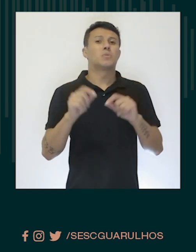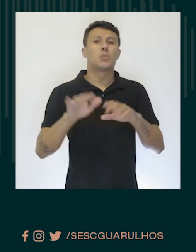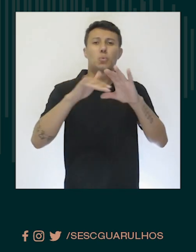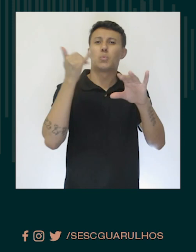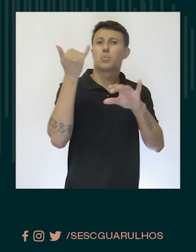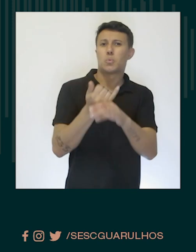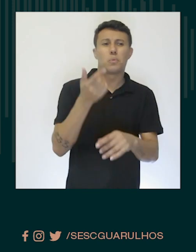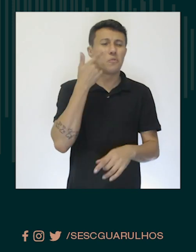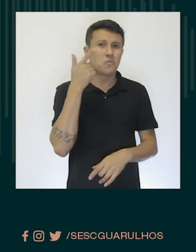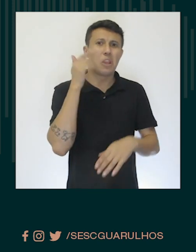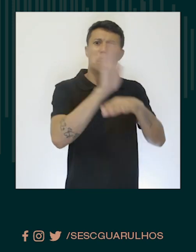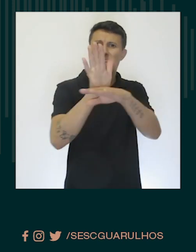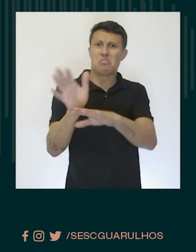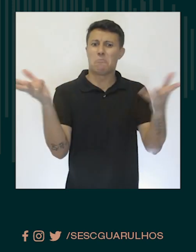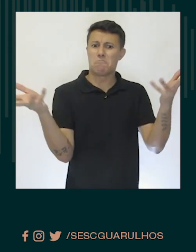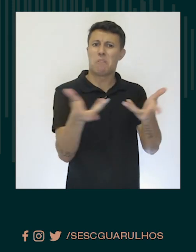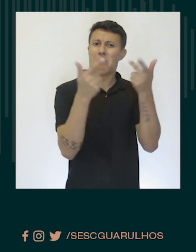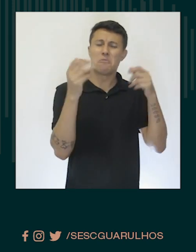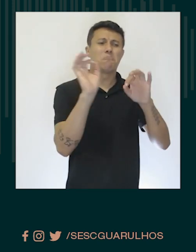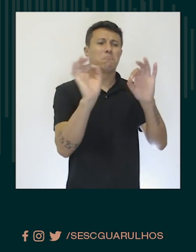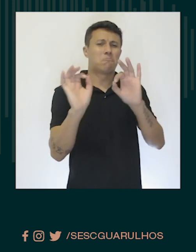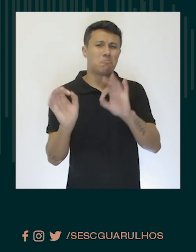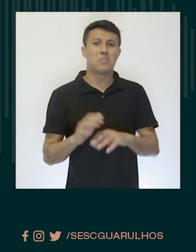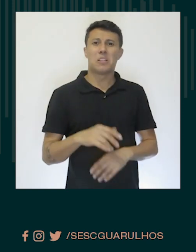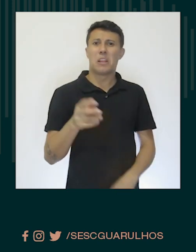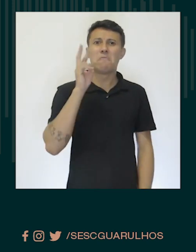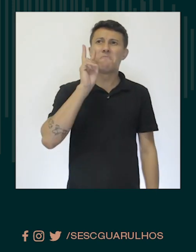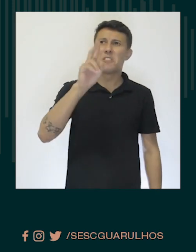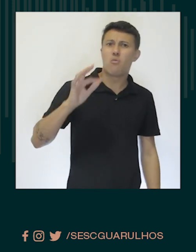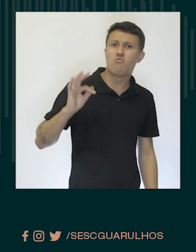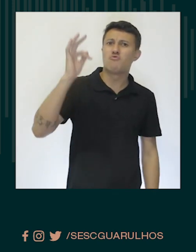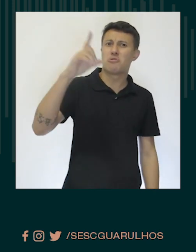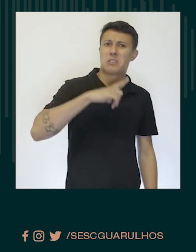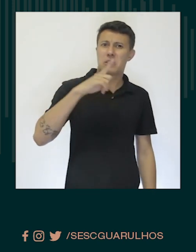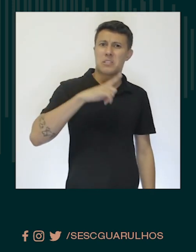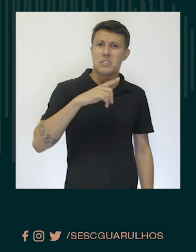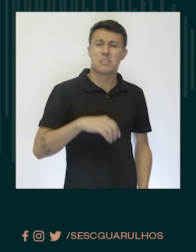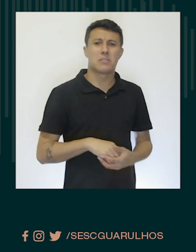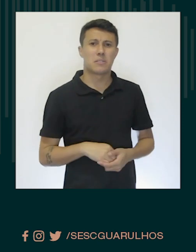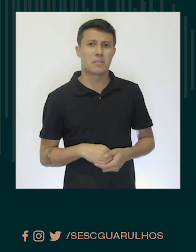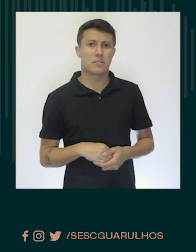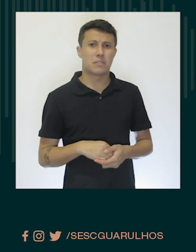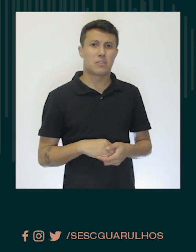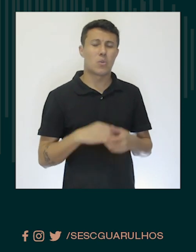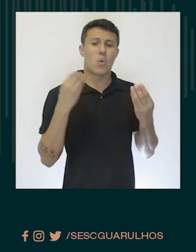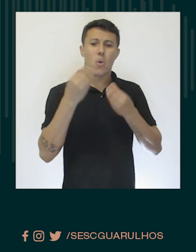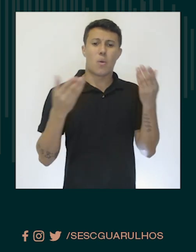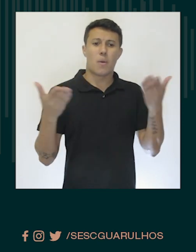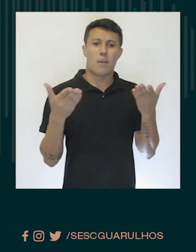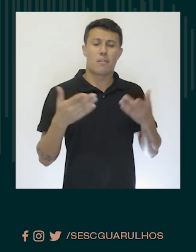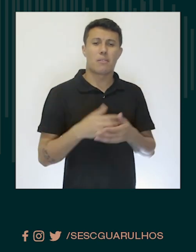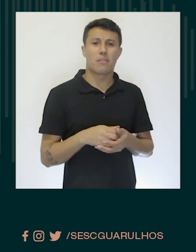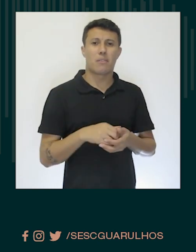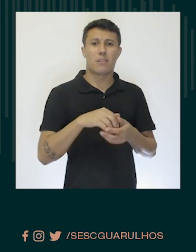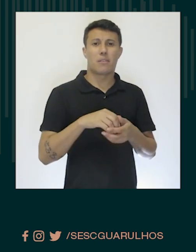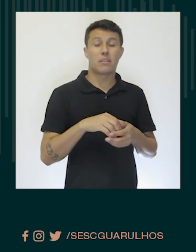E é um jovem visionário aí, de GR, como a gente diz na cena do trap. Além disso,